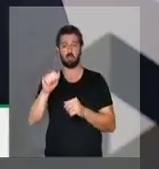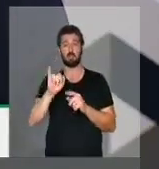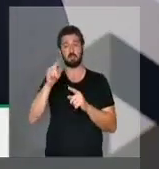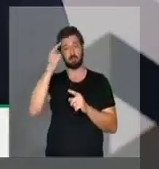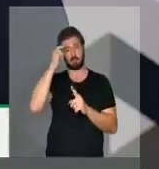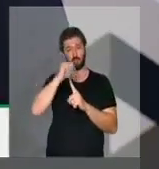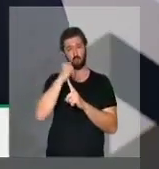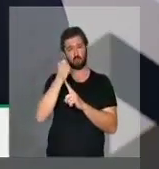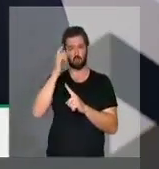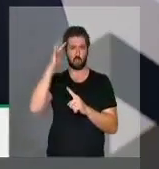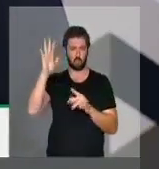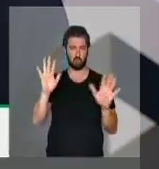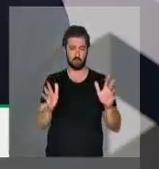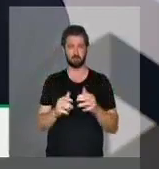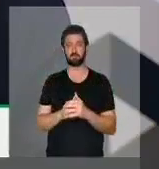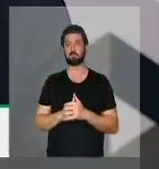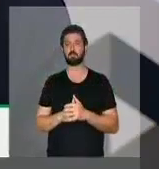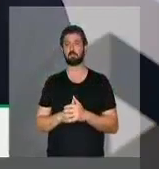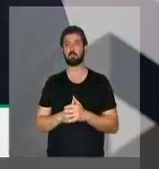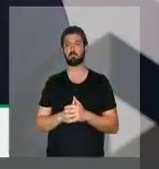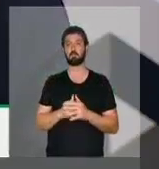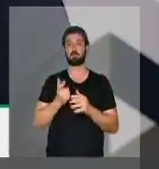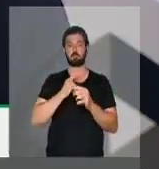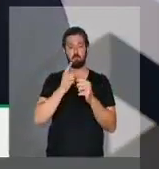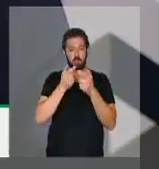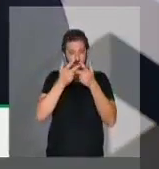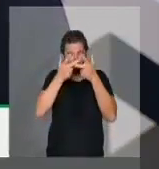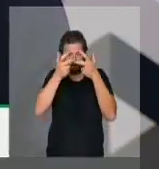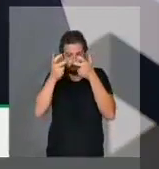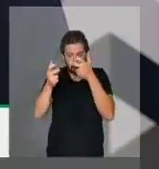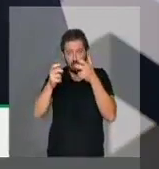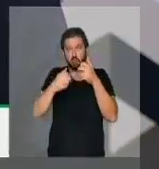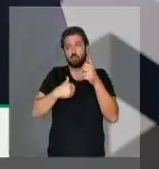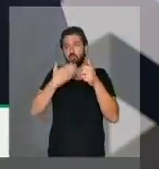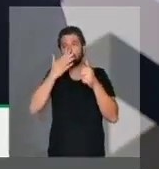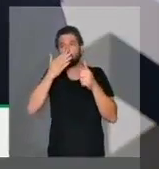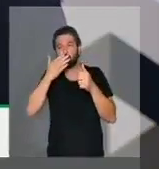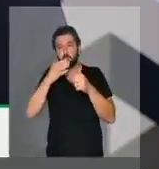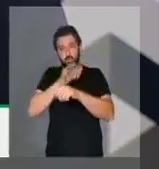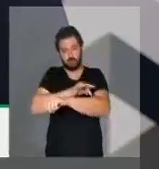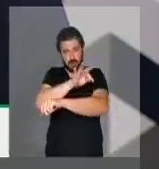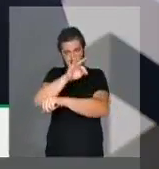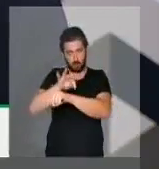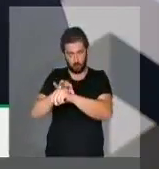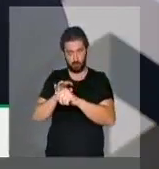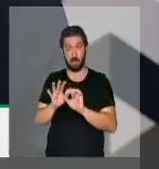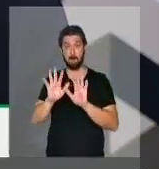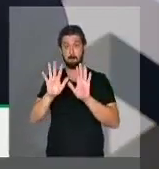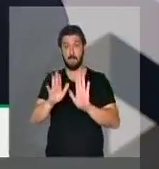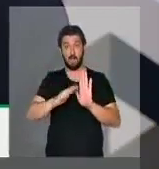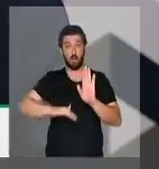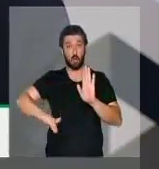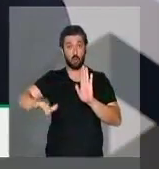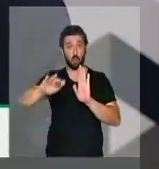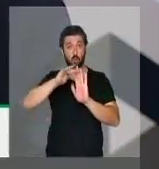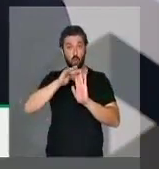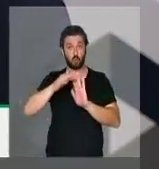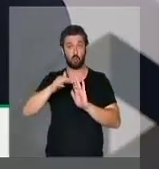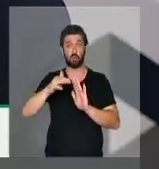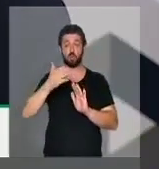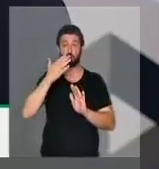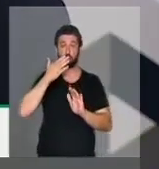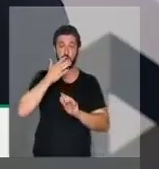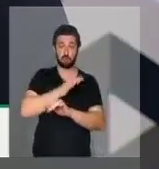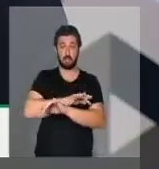vista sociológico, correto? A gente fala que tem traços, estilos arquitetônicos, mas todos